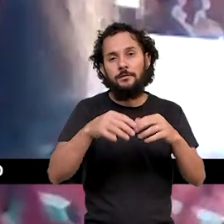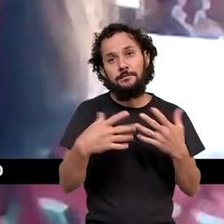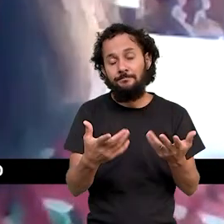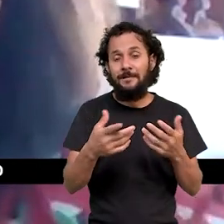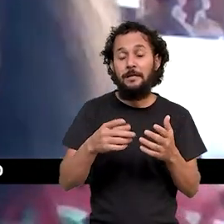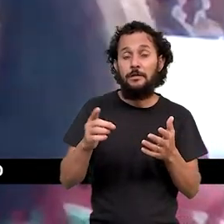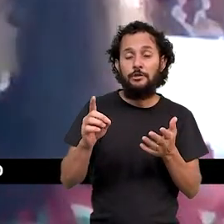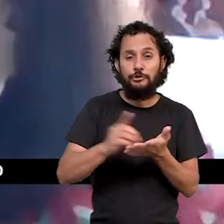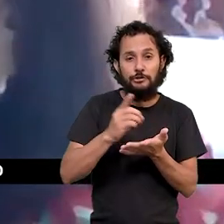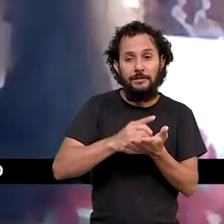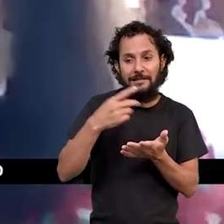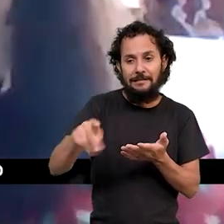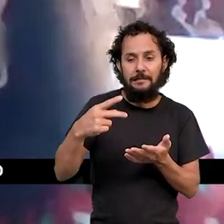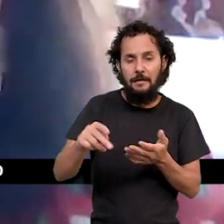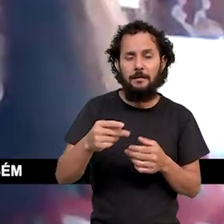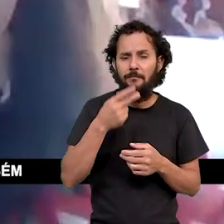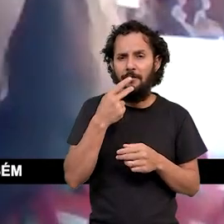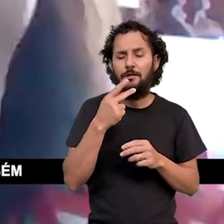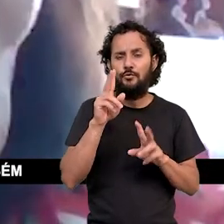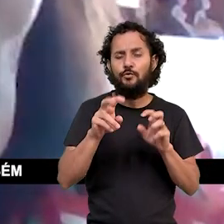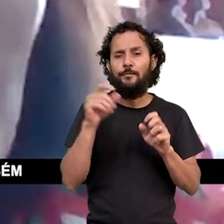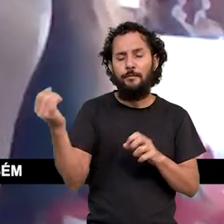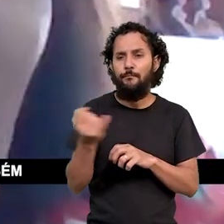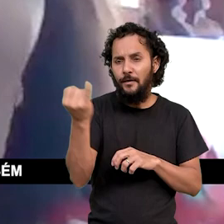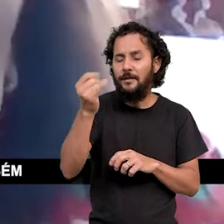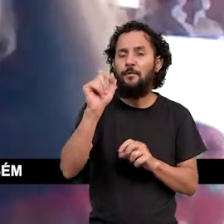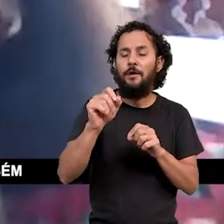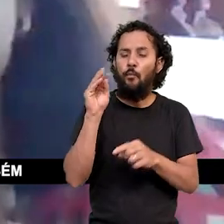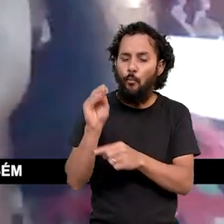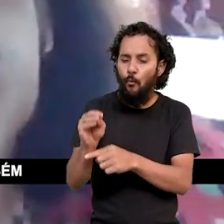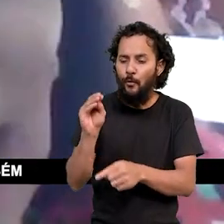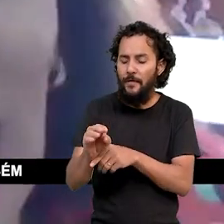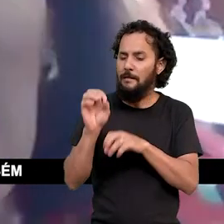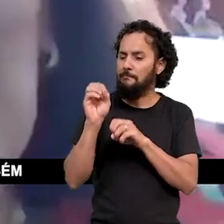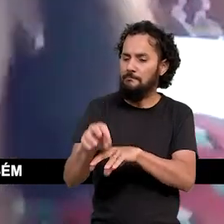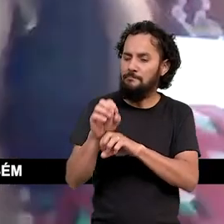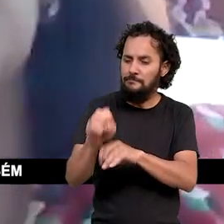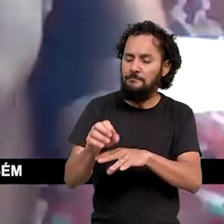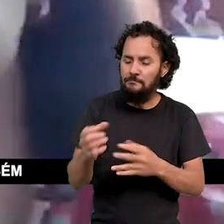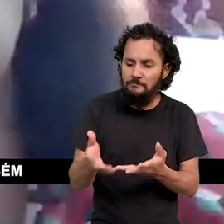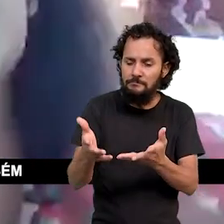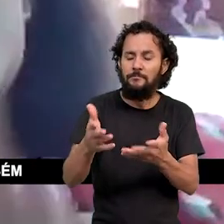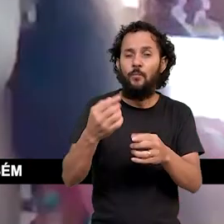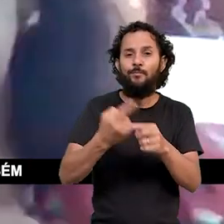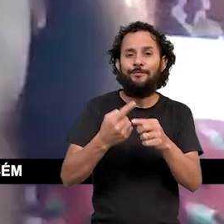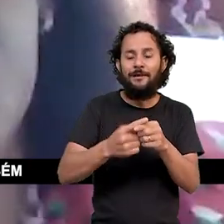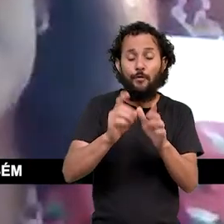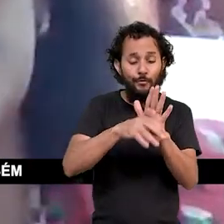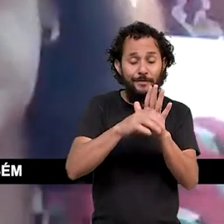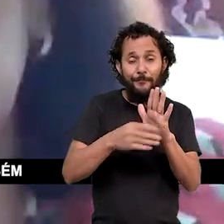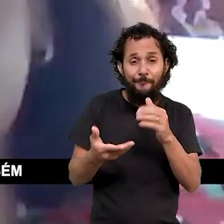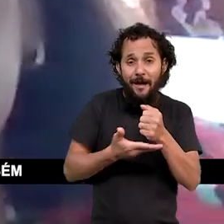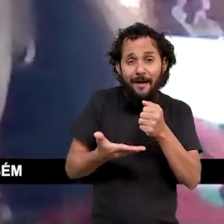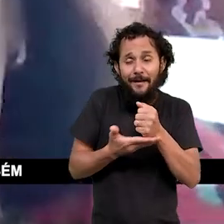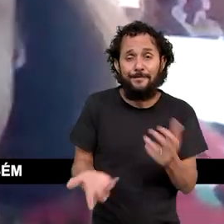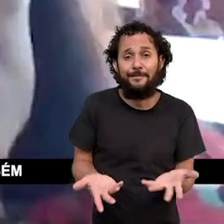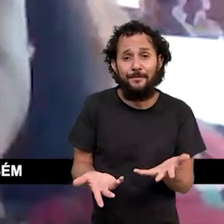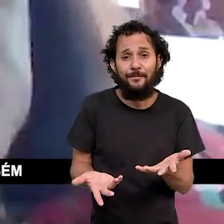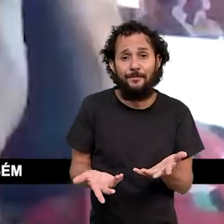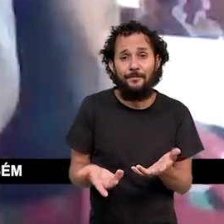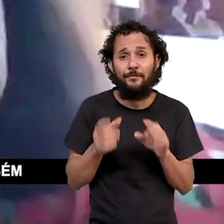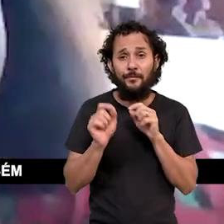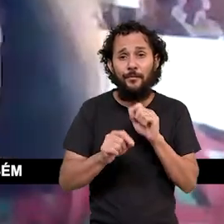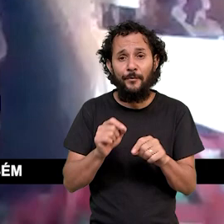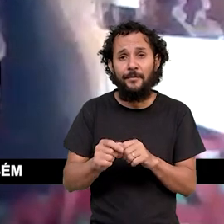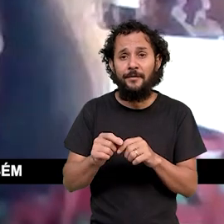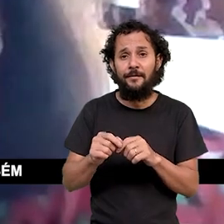até a dissertação da Leusa traz isso, a importância do cuidar e do educar, que são conceitos básicos e